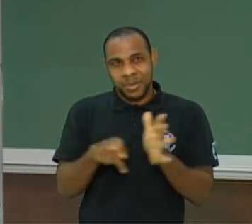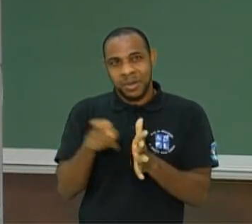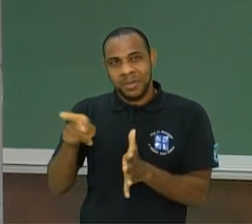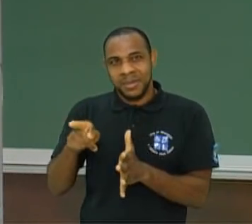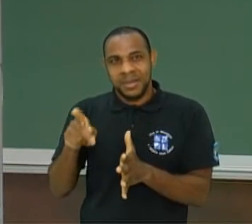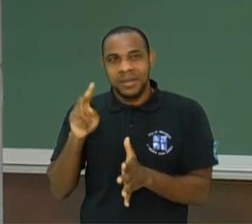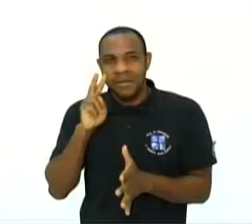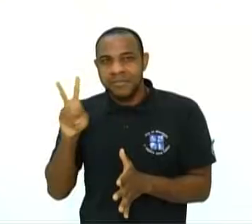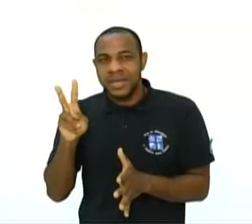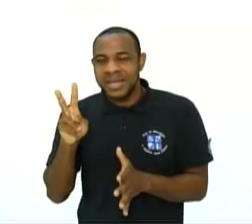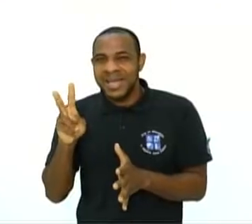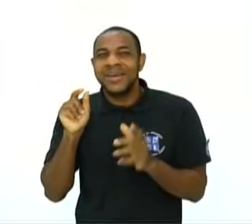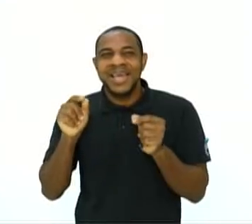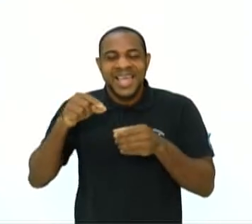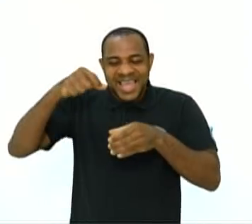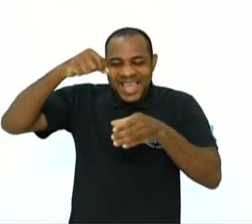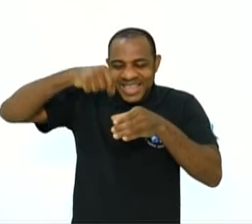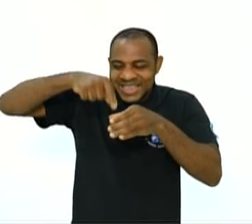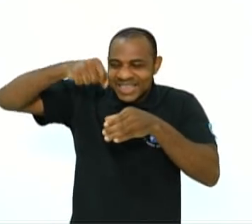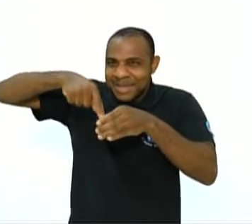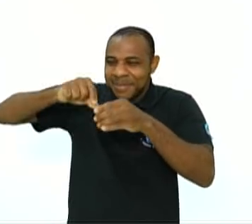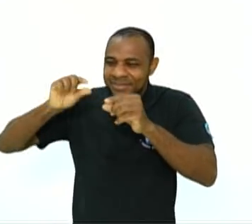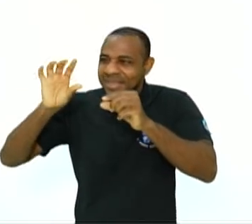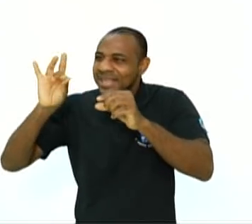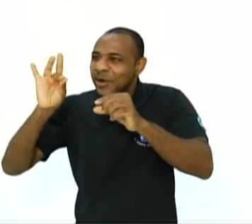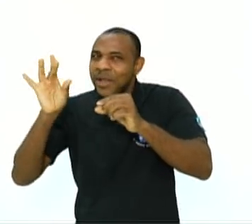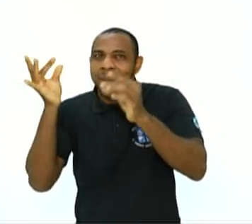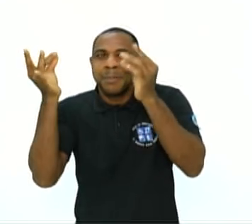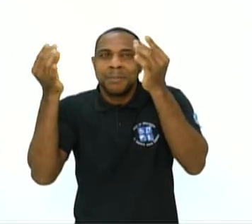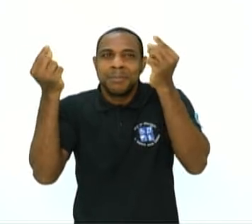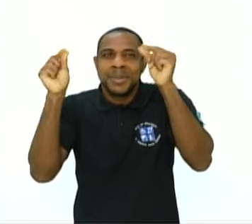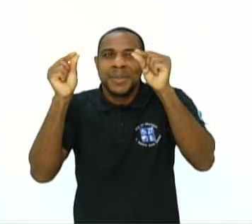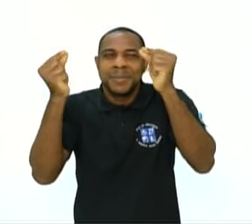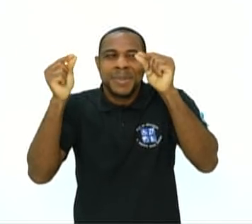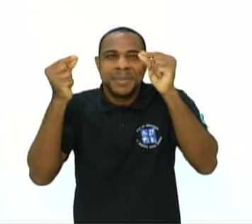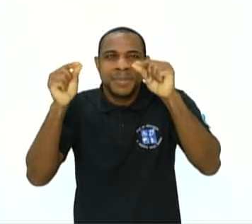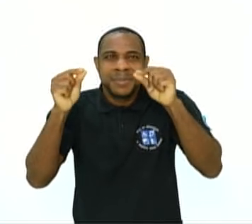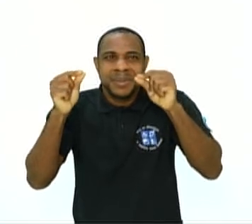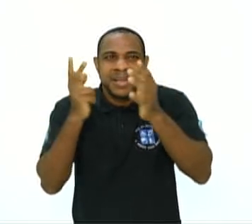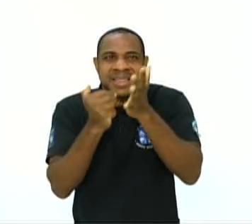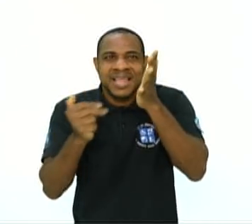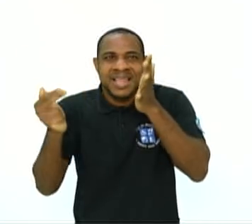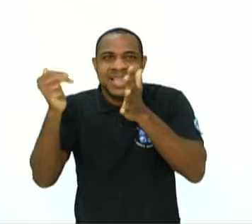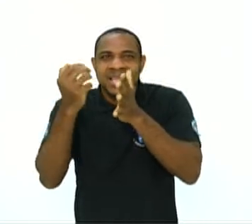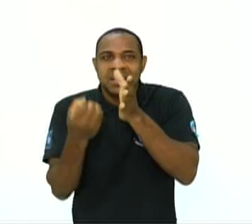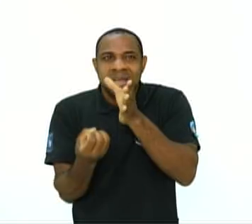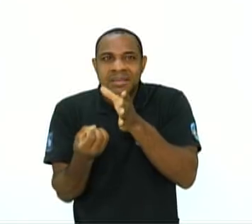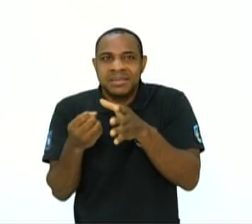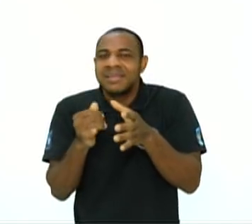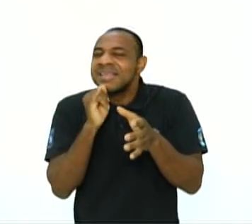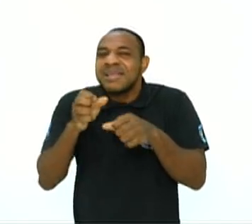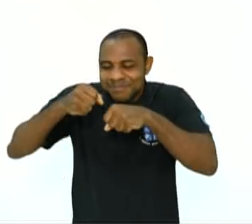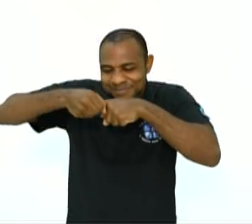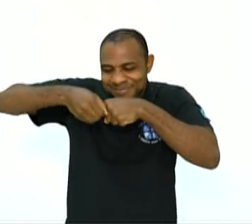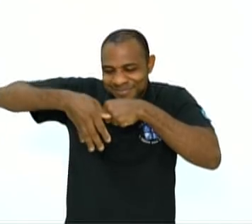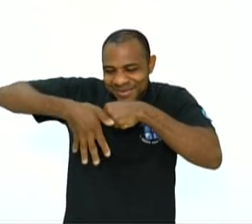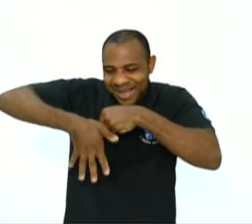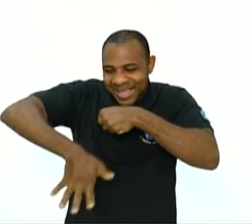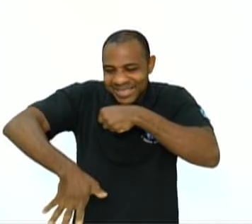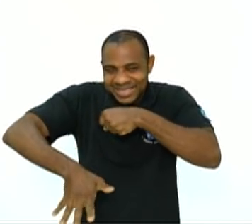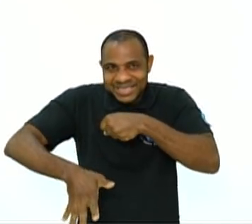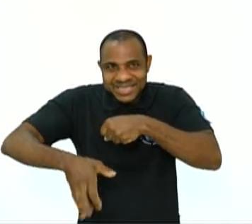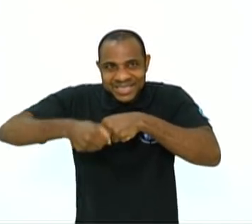uma semente que tem várias raízes brotando, né? Então olha aqui os fios brotando